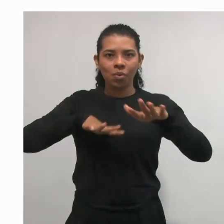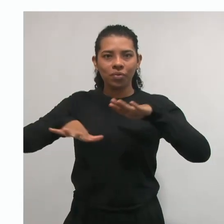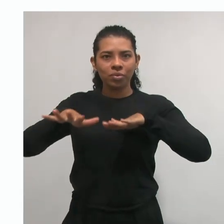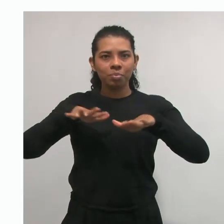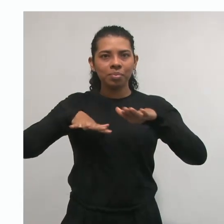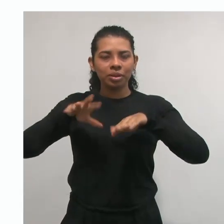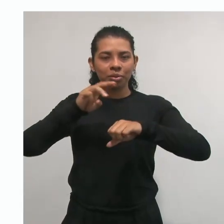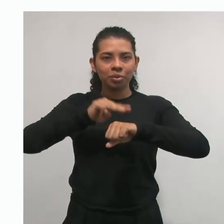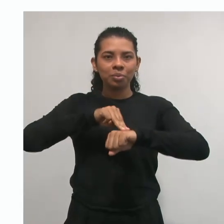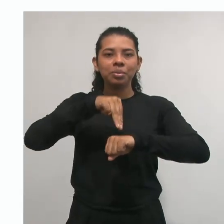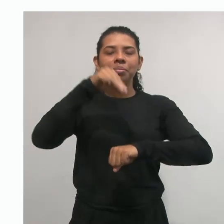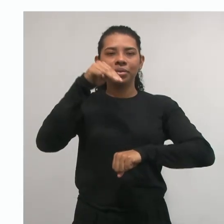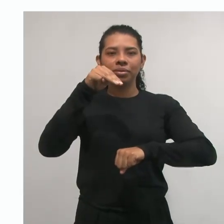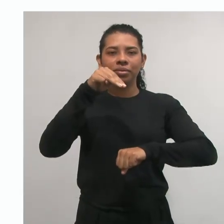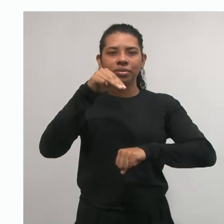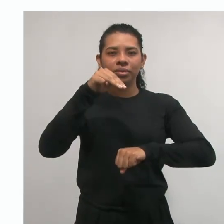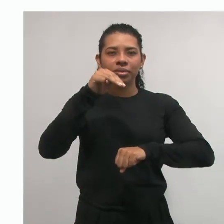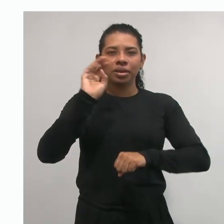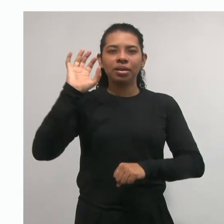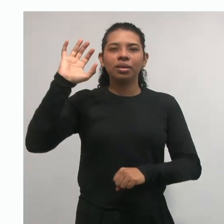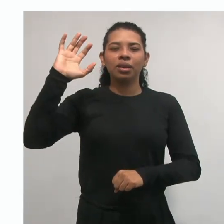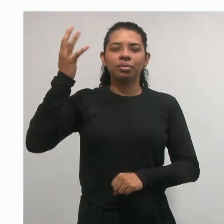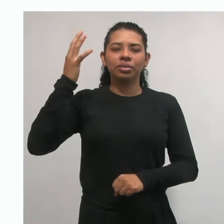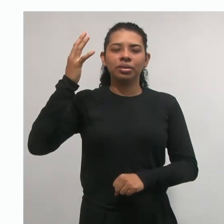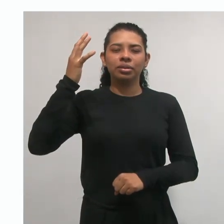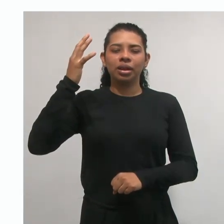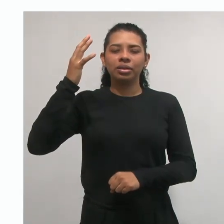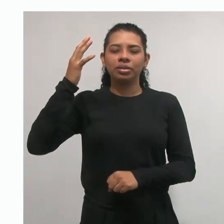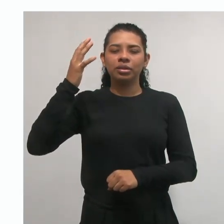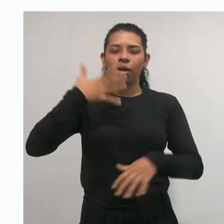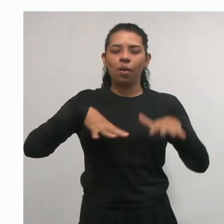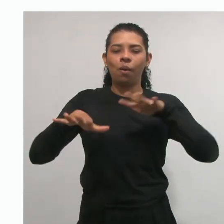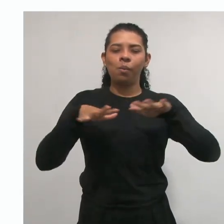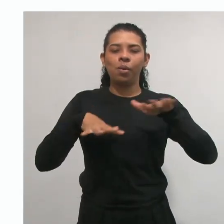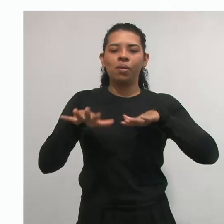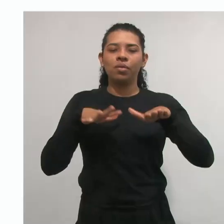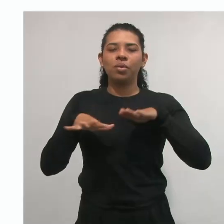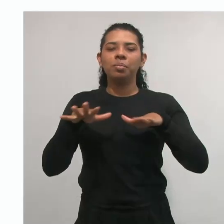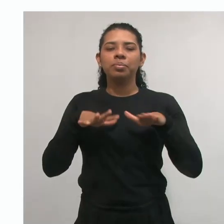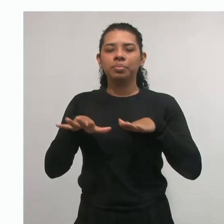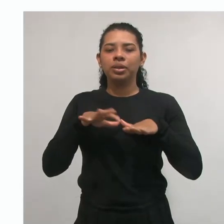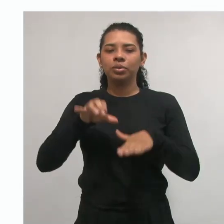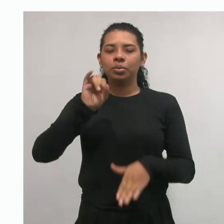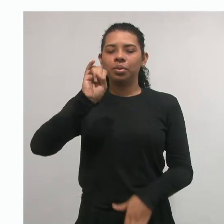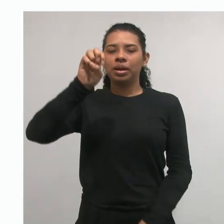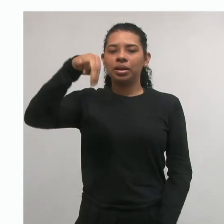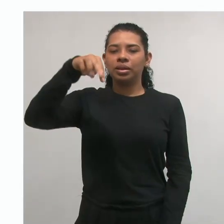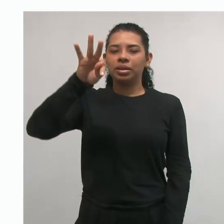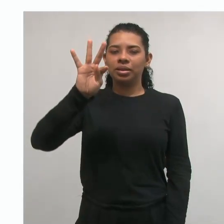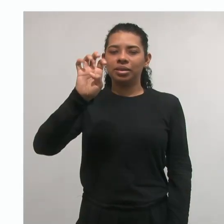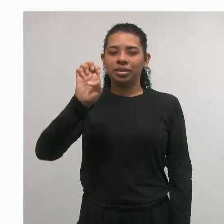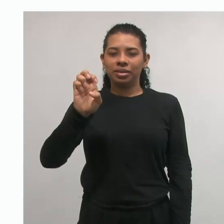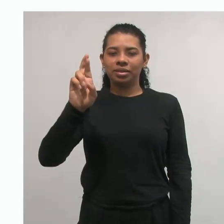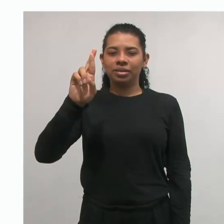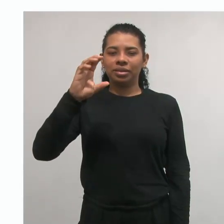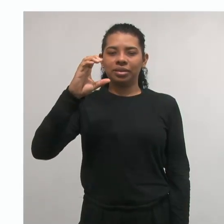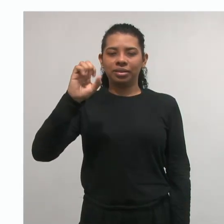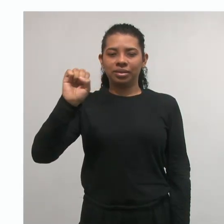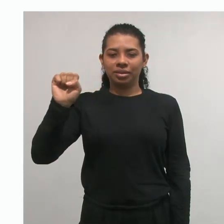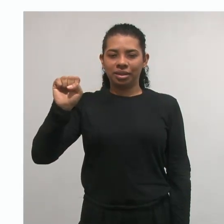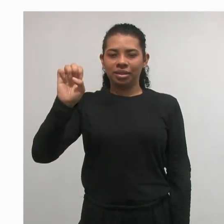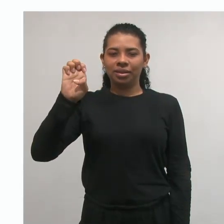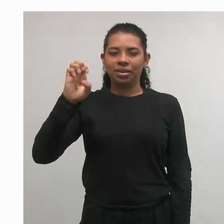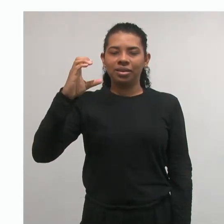movimento para uma metodologia que a gente chama de interseccionalidade. Esse termo ele